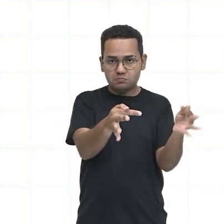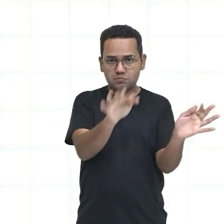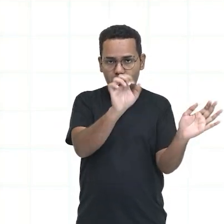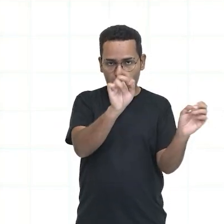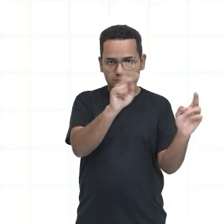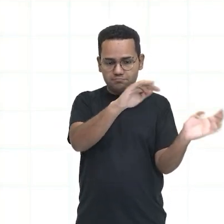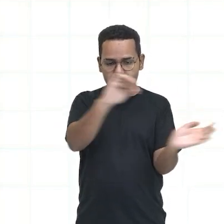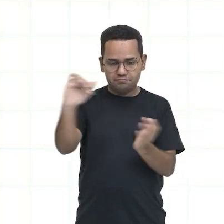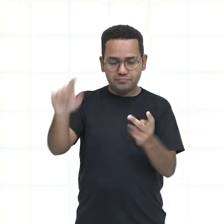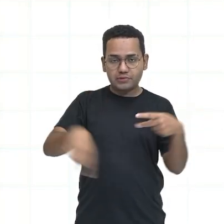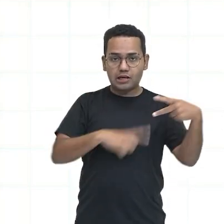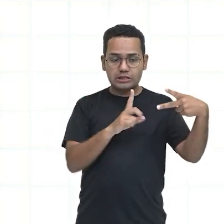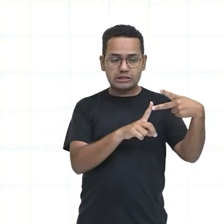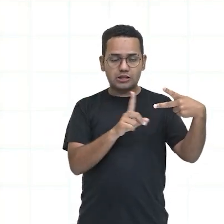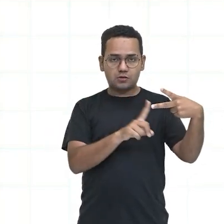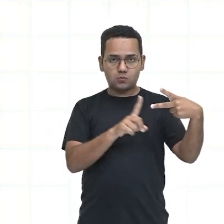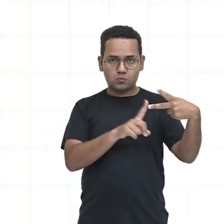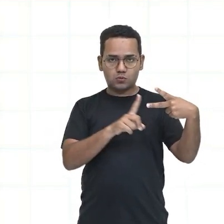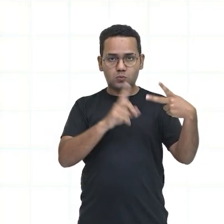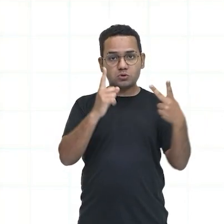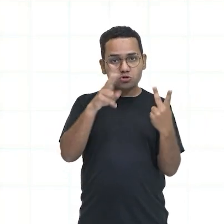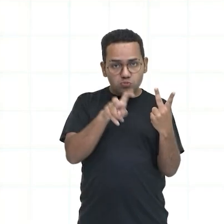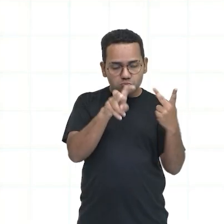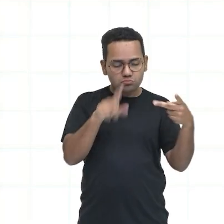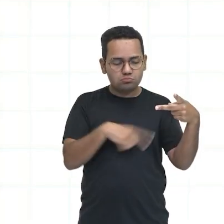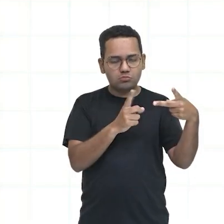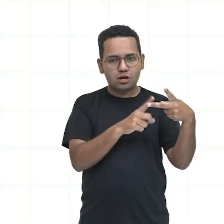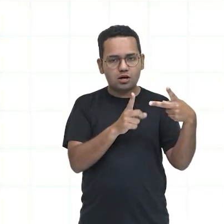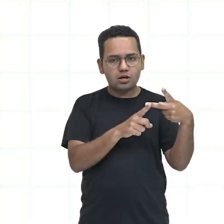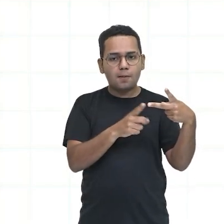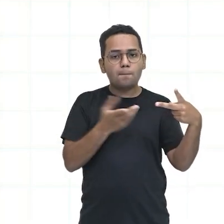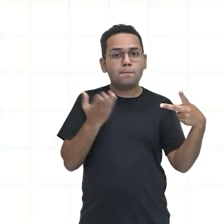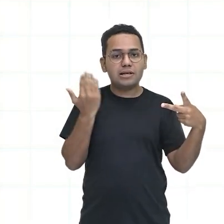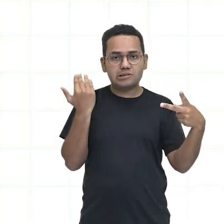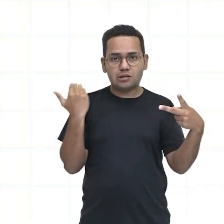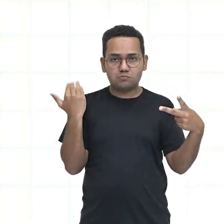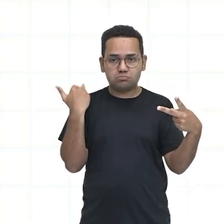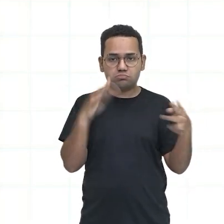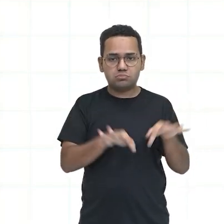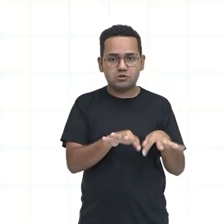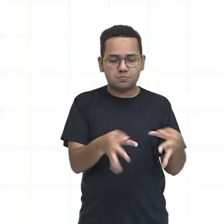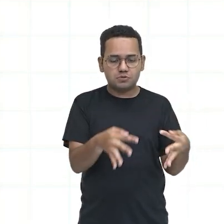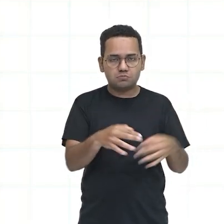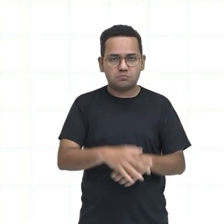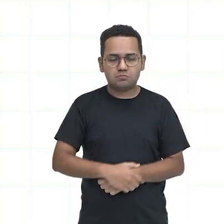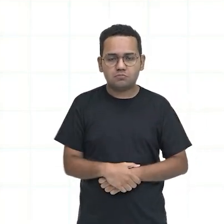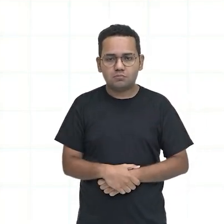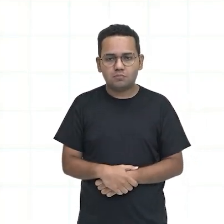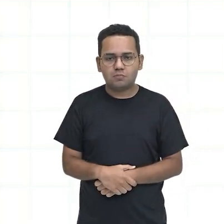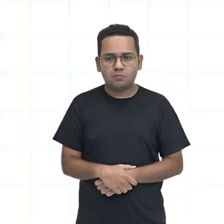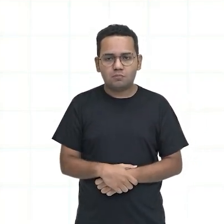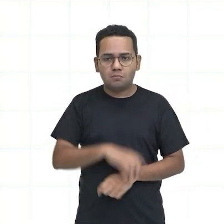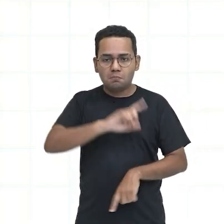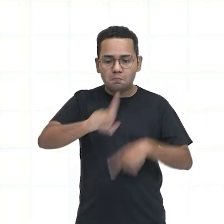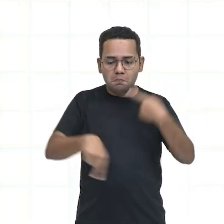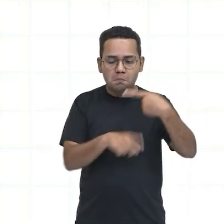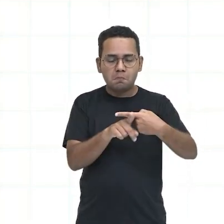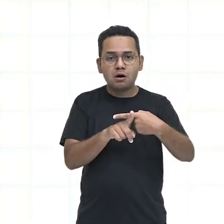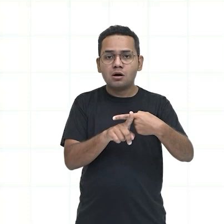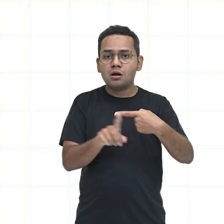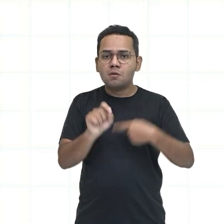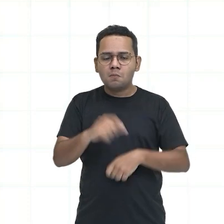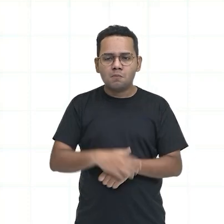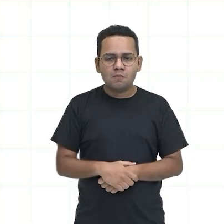primeira oração, que é a condicional, vai estar sempre no passado. Então, if mais simple past, mais a